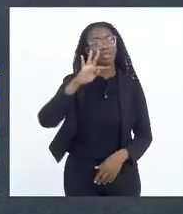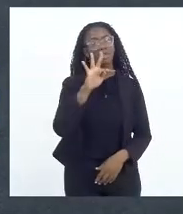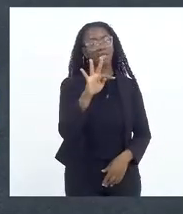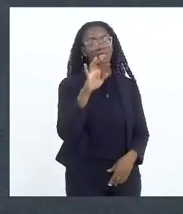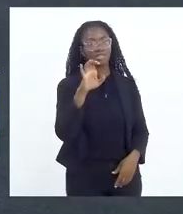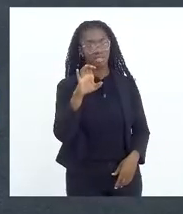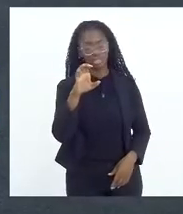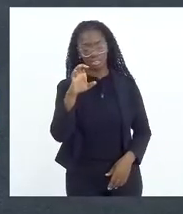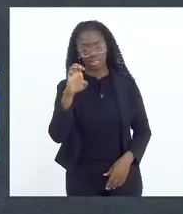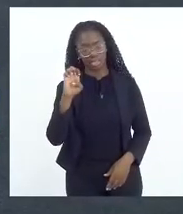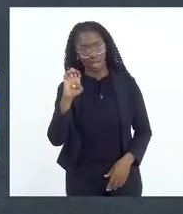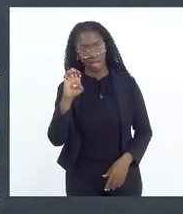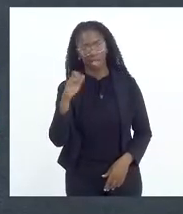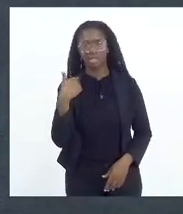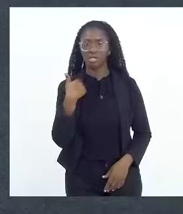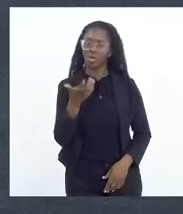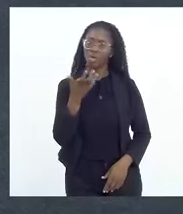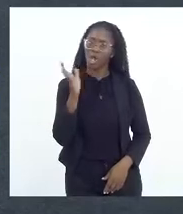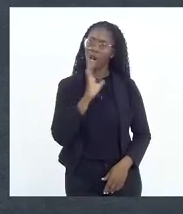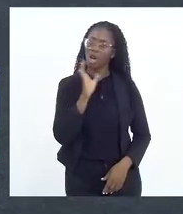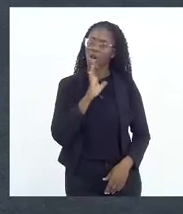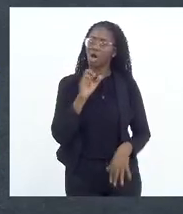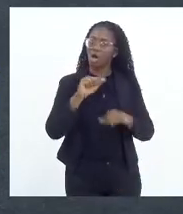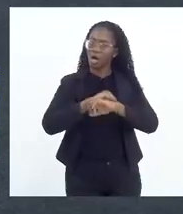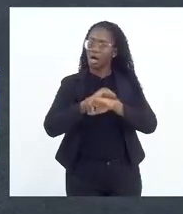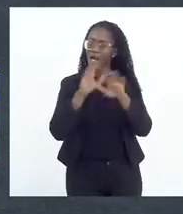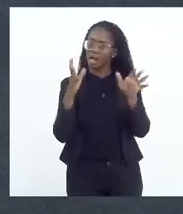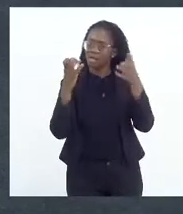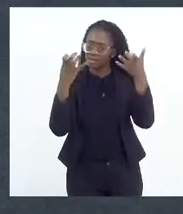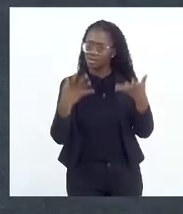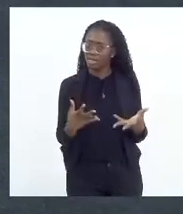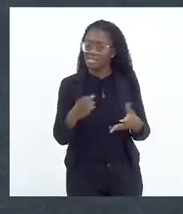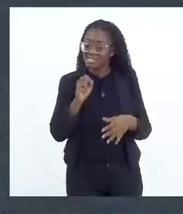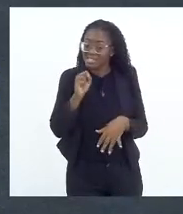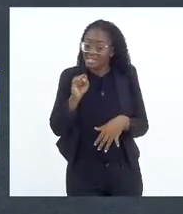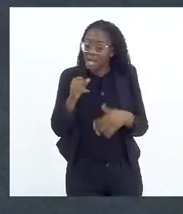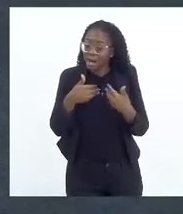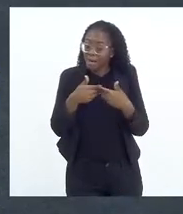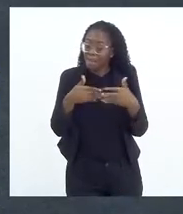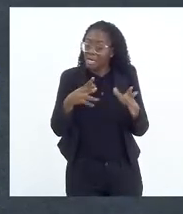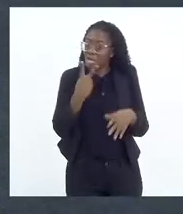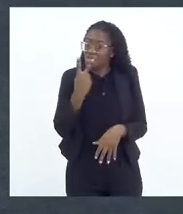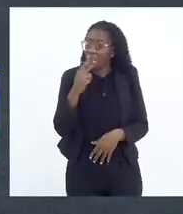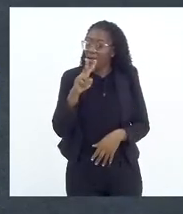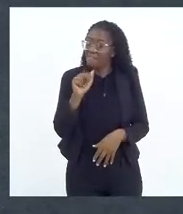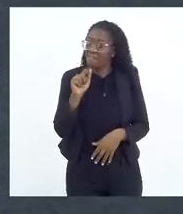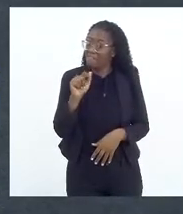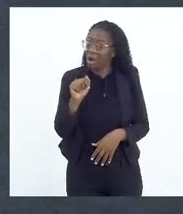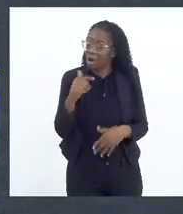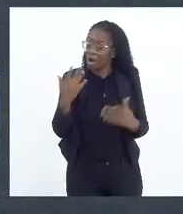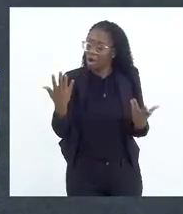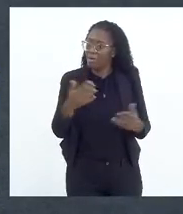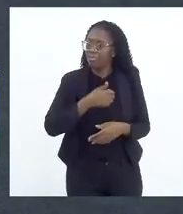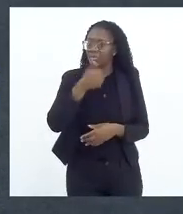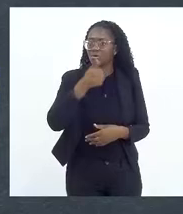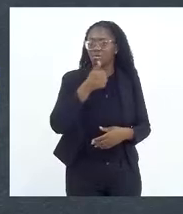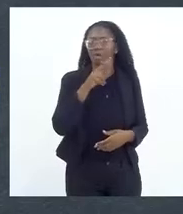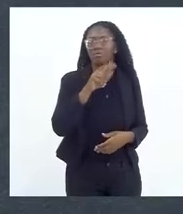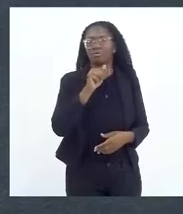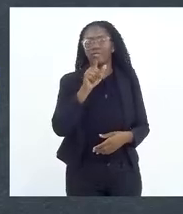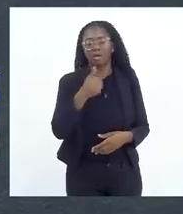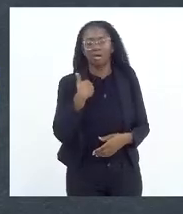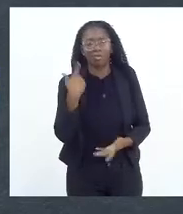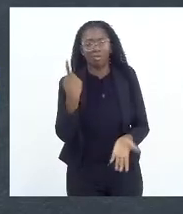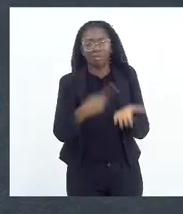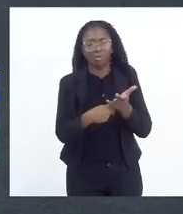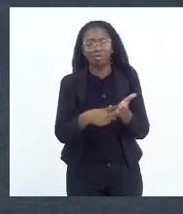Então, eu já queria, já de antemão, deixar claro que, caso abra as duas vagas, a primeira vaga, como eu me